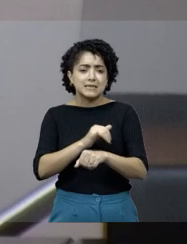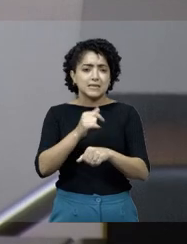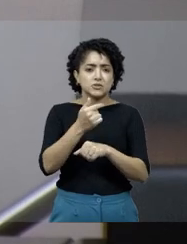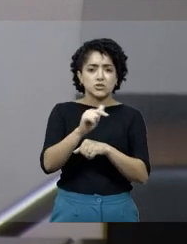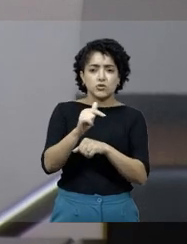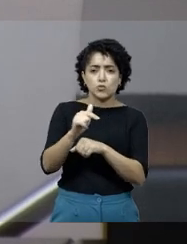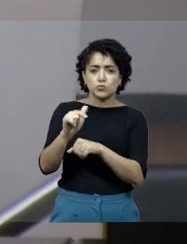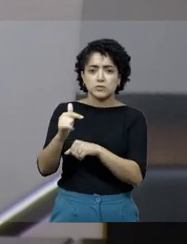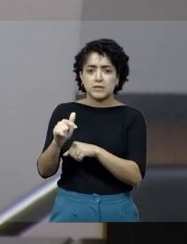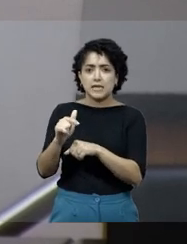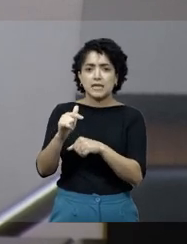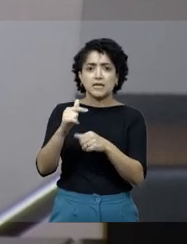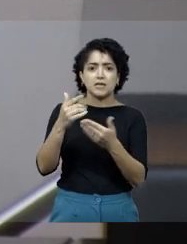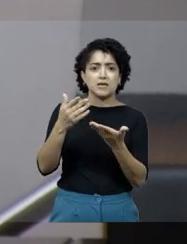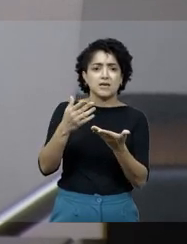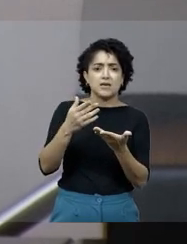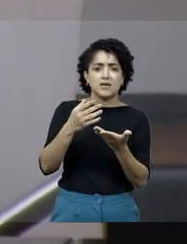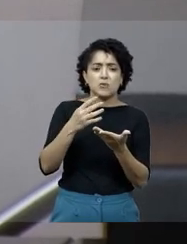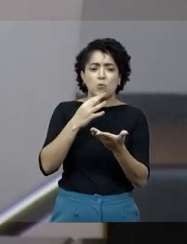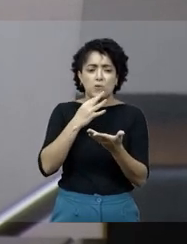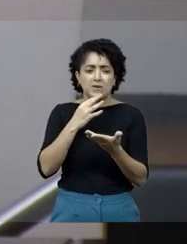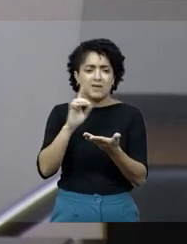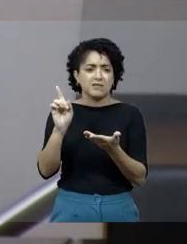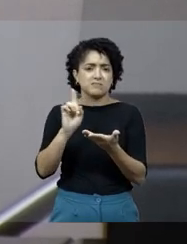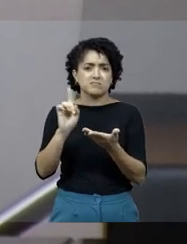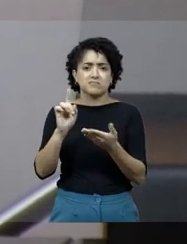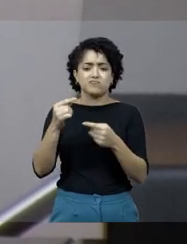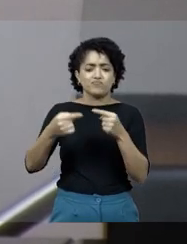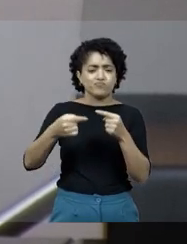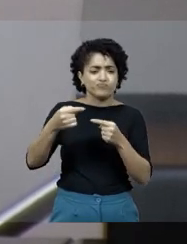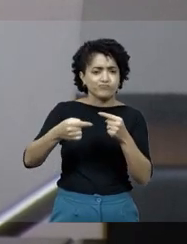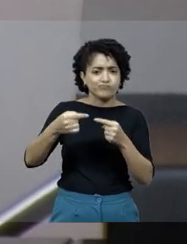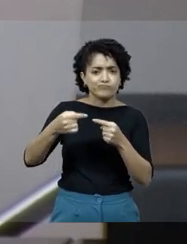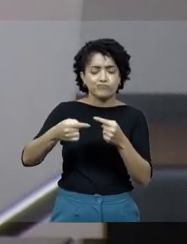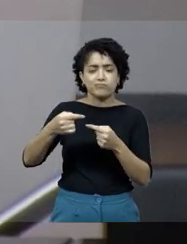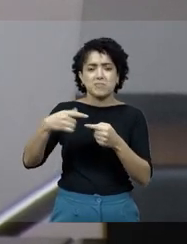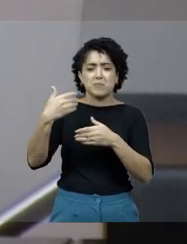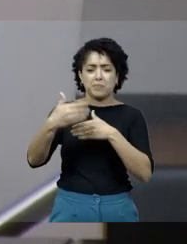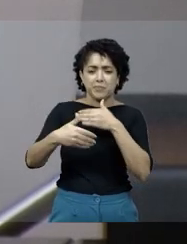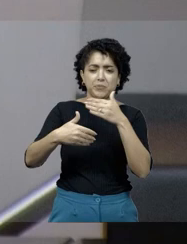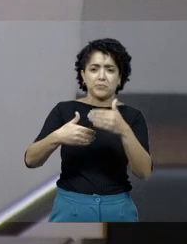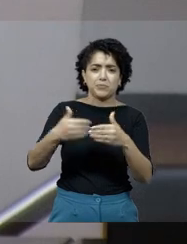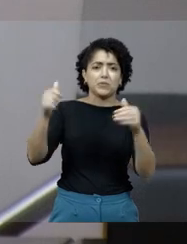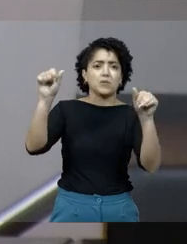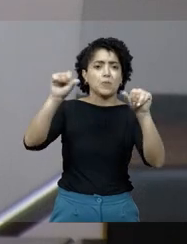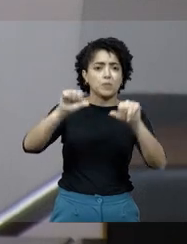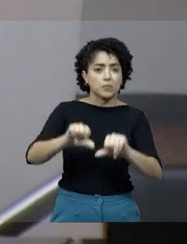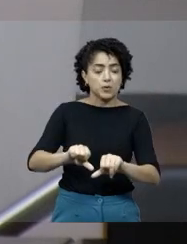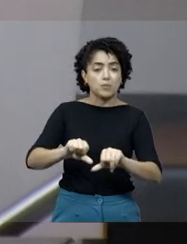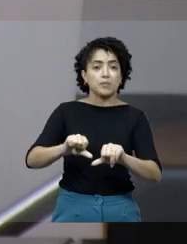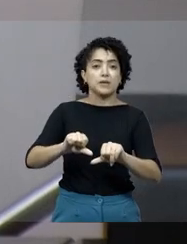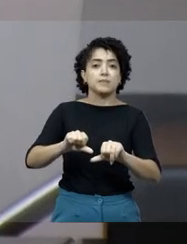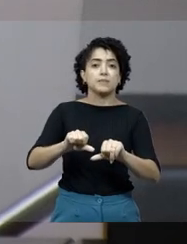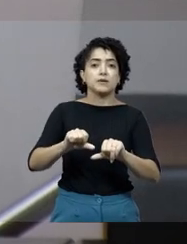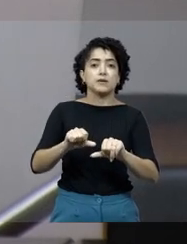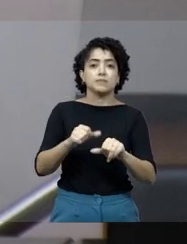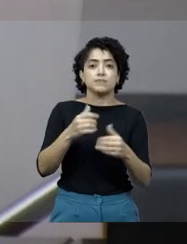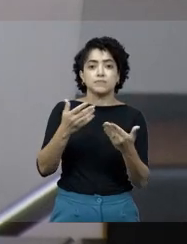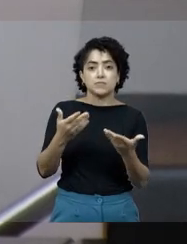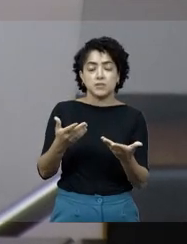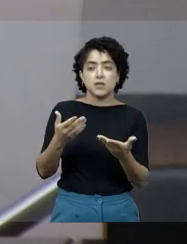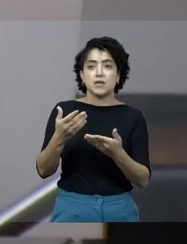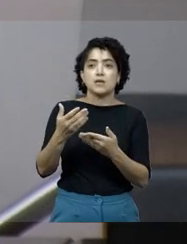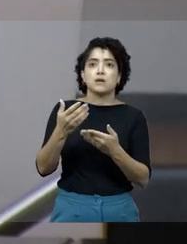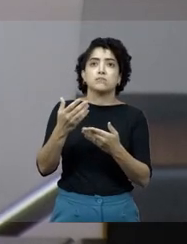de conhecimento político. É um vexame atrás do outro. Eu queria, assim, pegar o